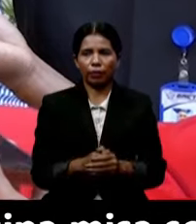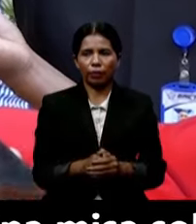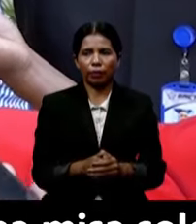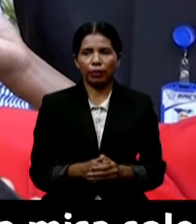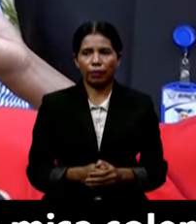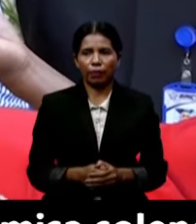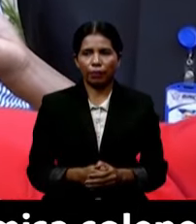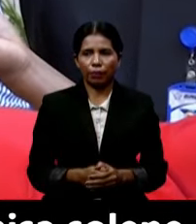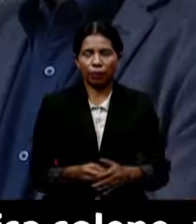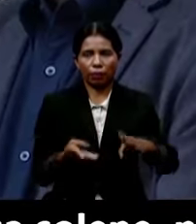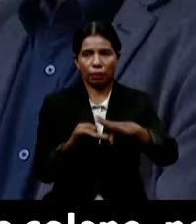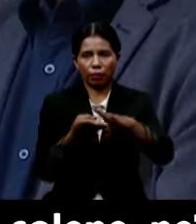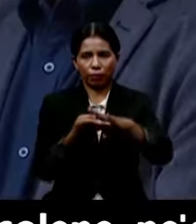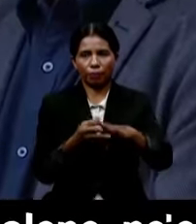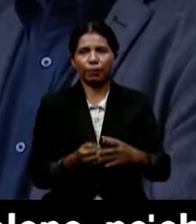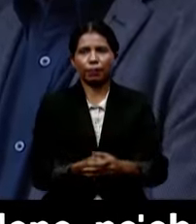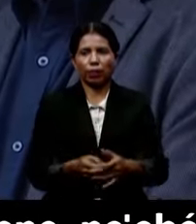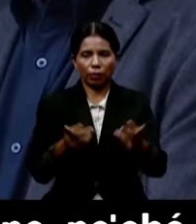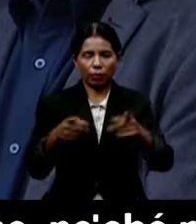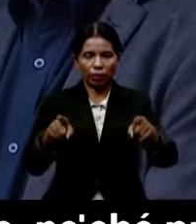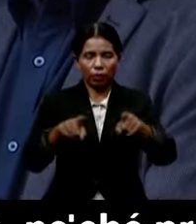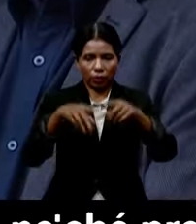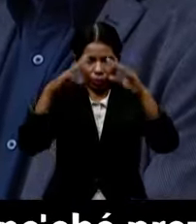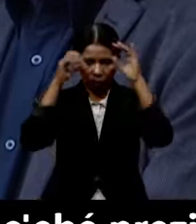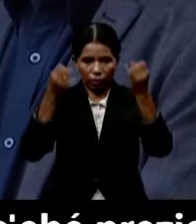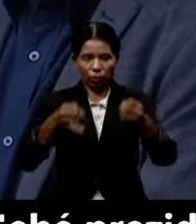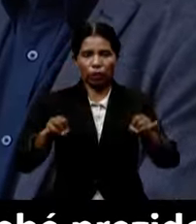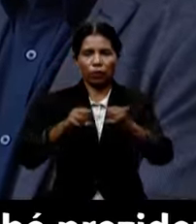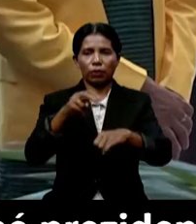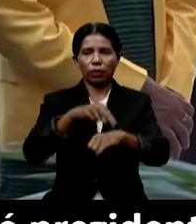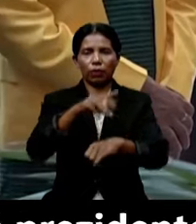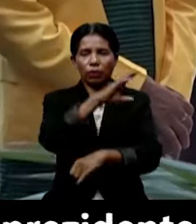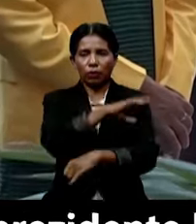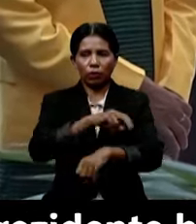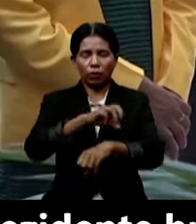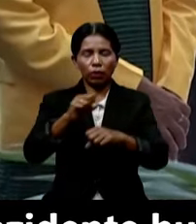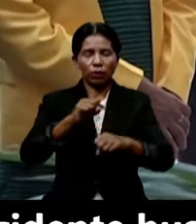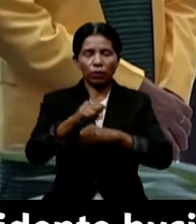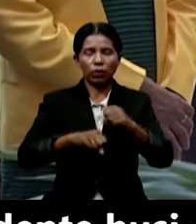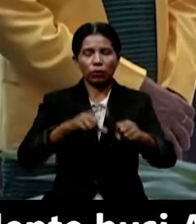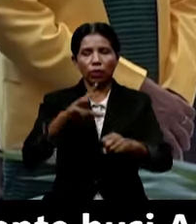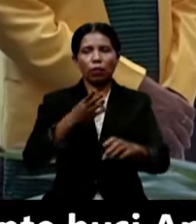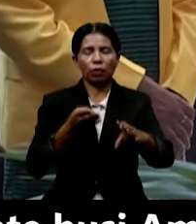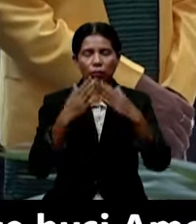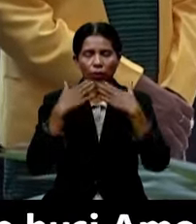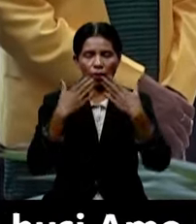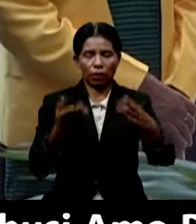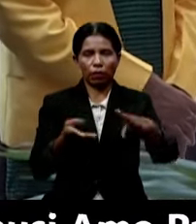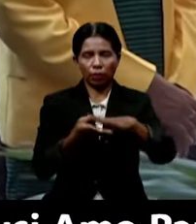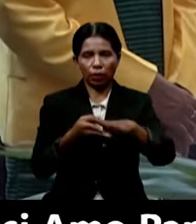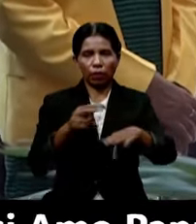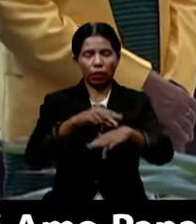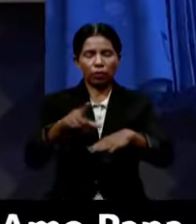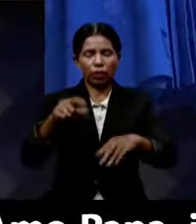de bancárias, né? E a Fátima Nessan, presidente do Instituto Nacional de Segurança Social, agradece ao Banco Nacional de Comércio de